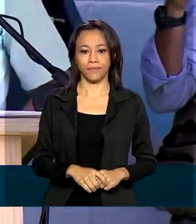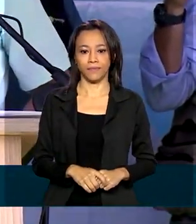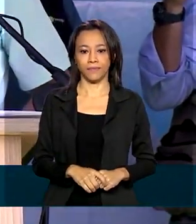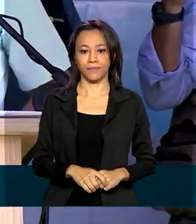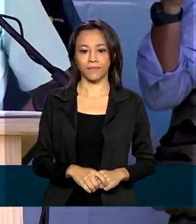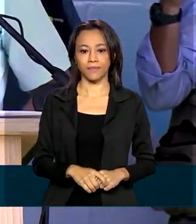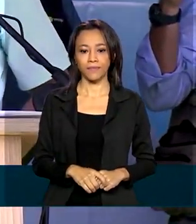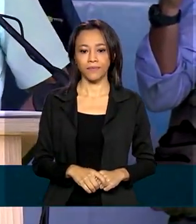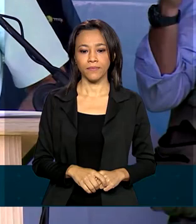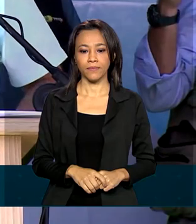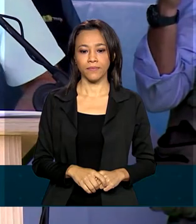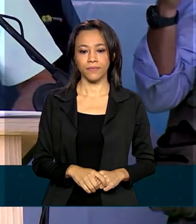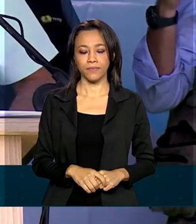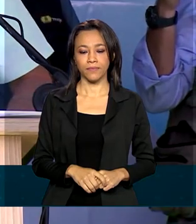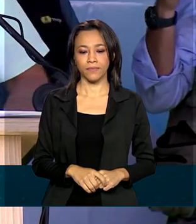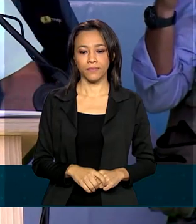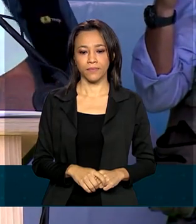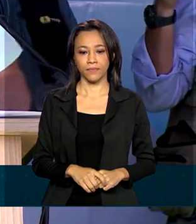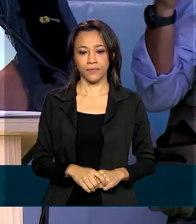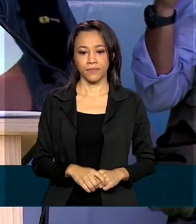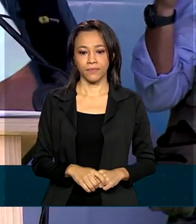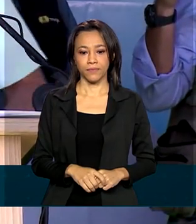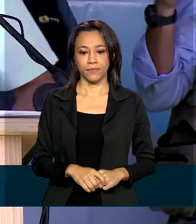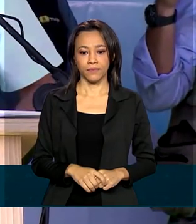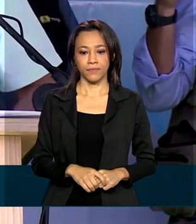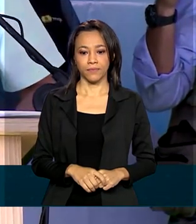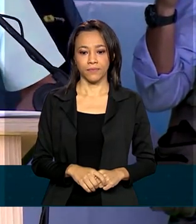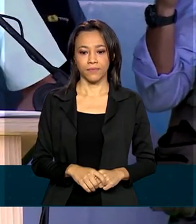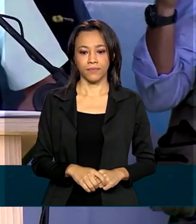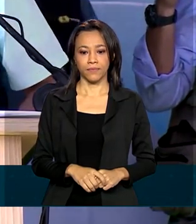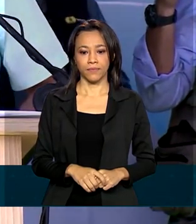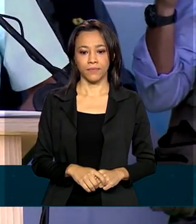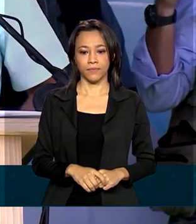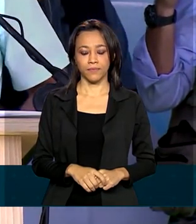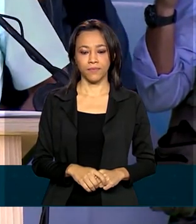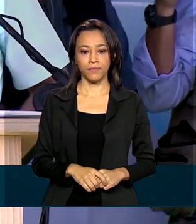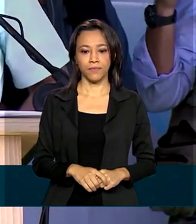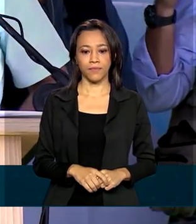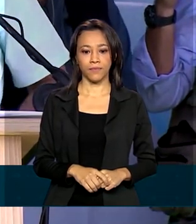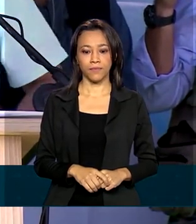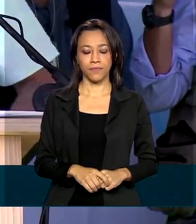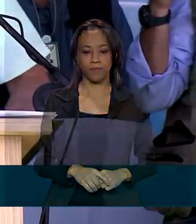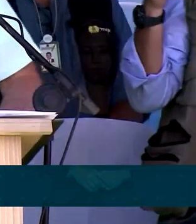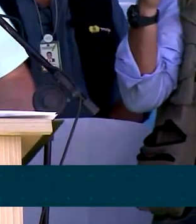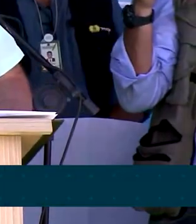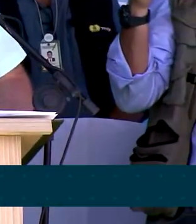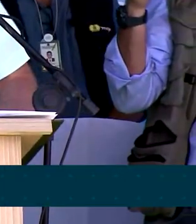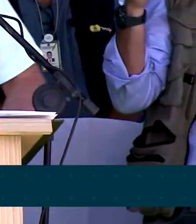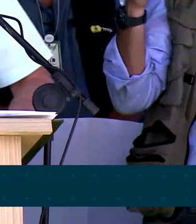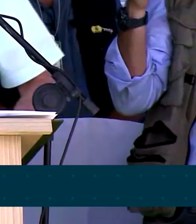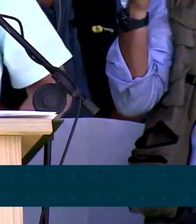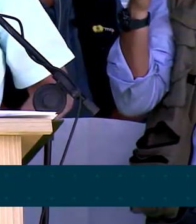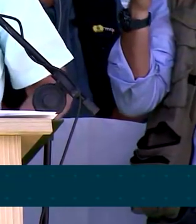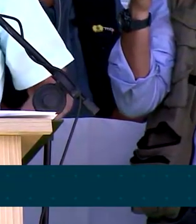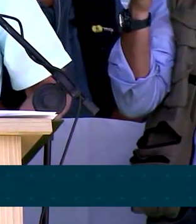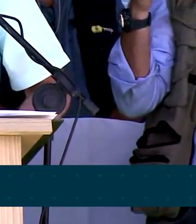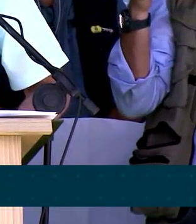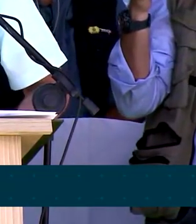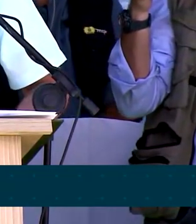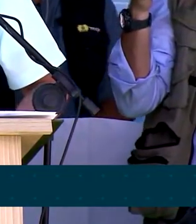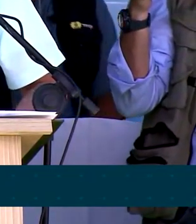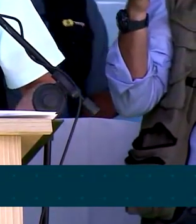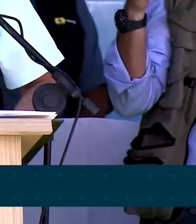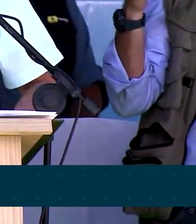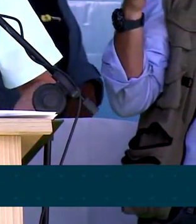região, nós não temos problema de falta d'água. E quando nós vemos e sentimos a